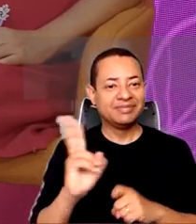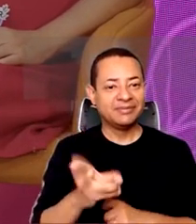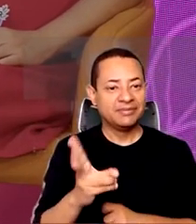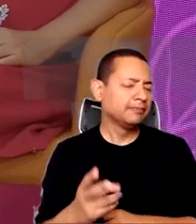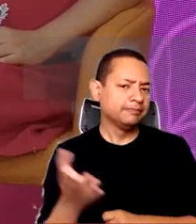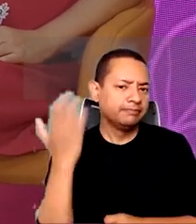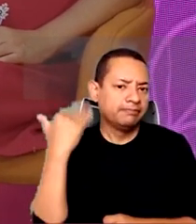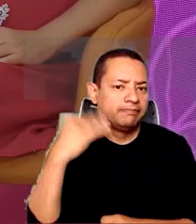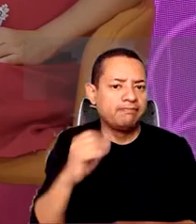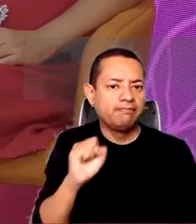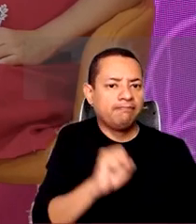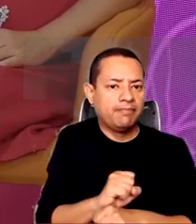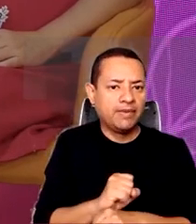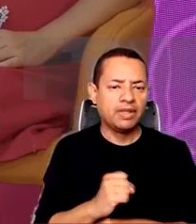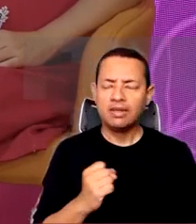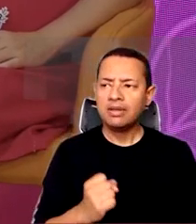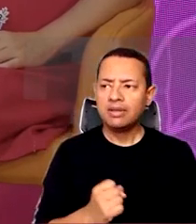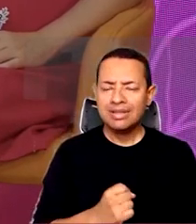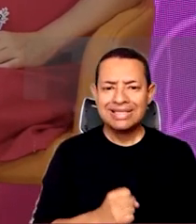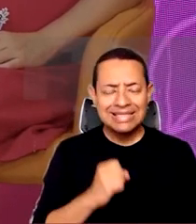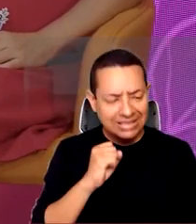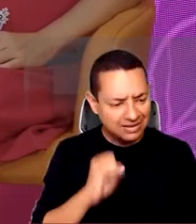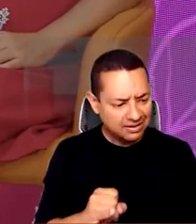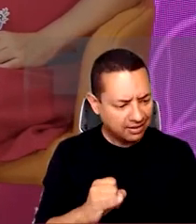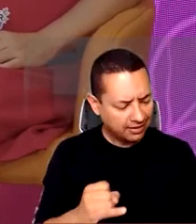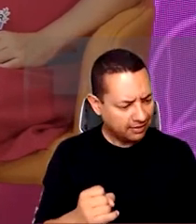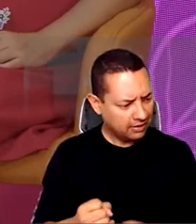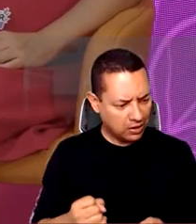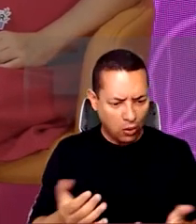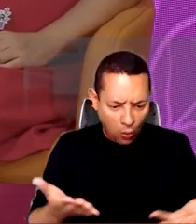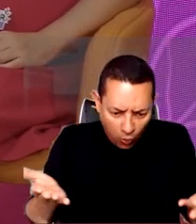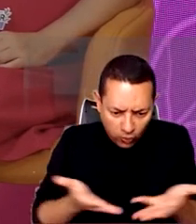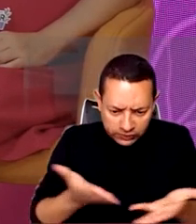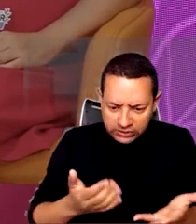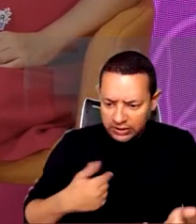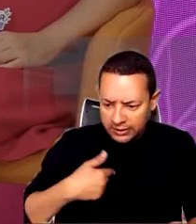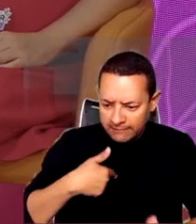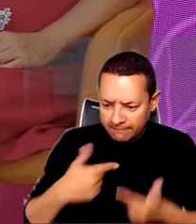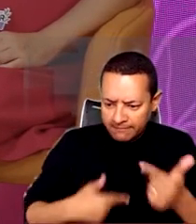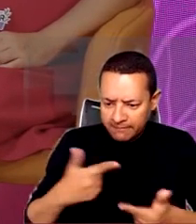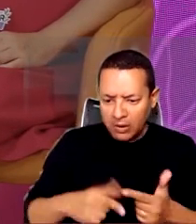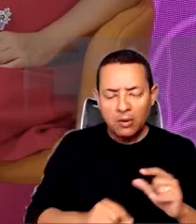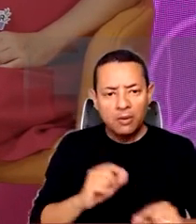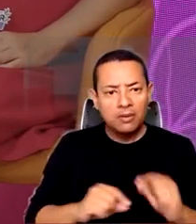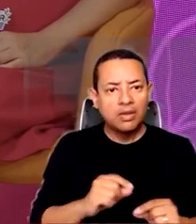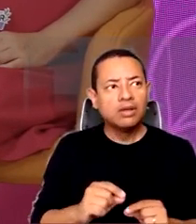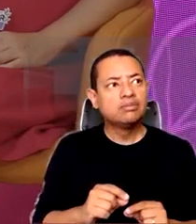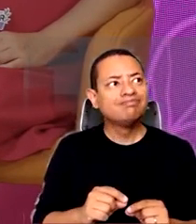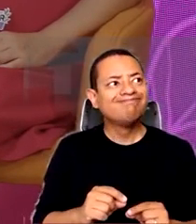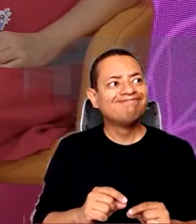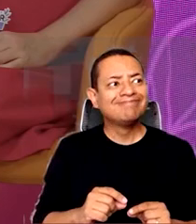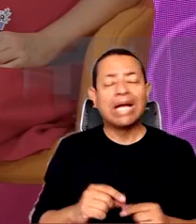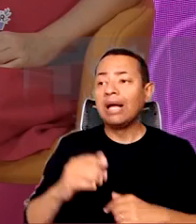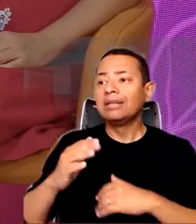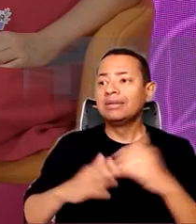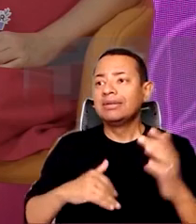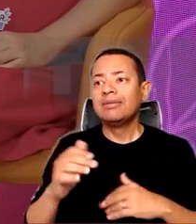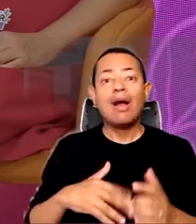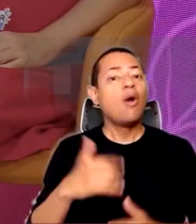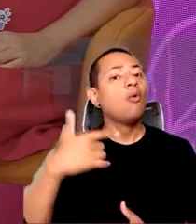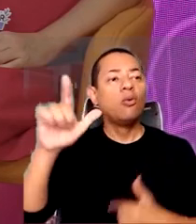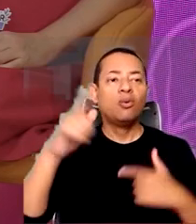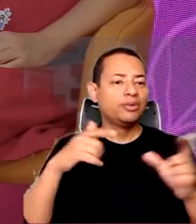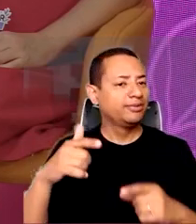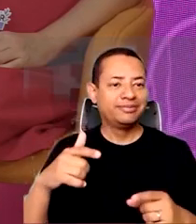e há um tempo atrás eu parei e falei assim se eu tivesse que fazer alguma coisa hoje né O que seria eu não consigo me imaginar Em Outra